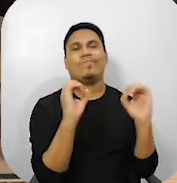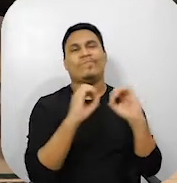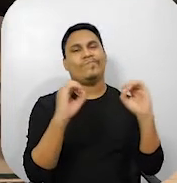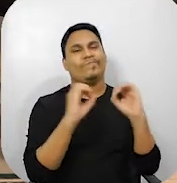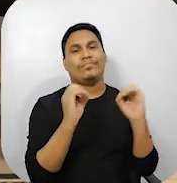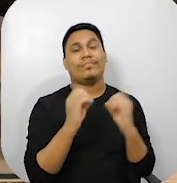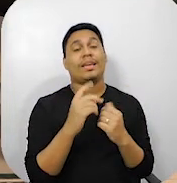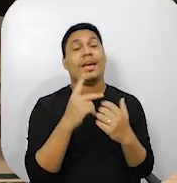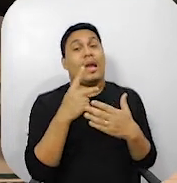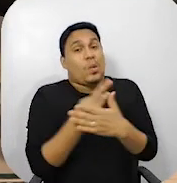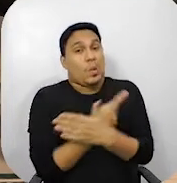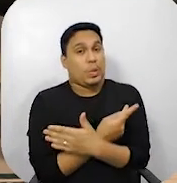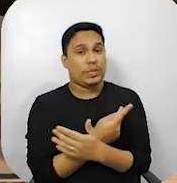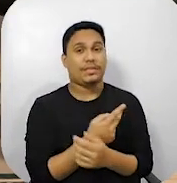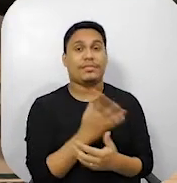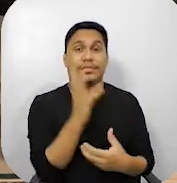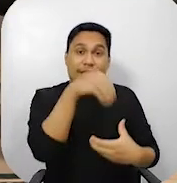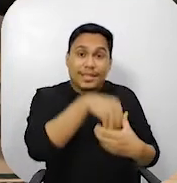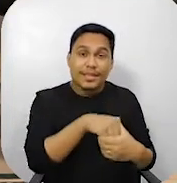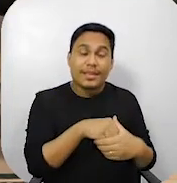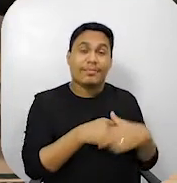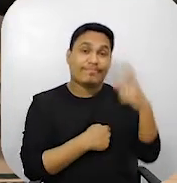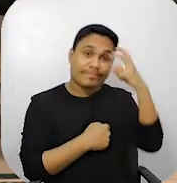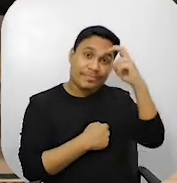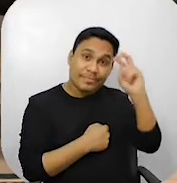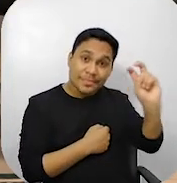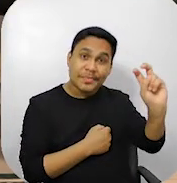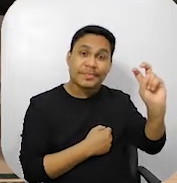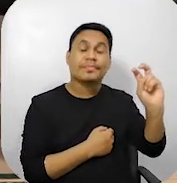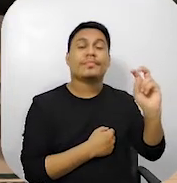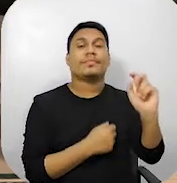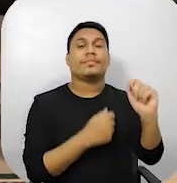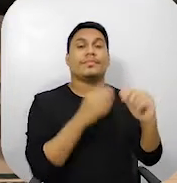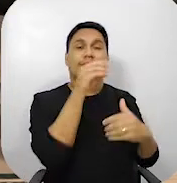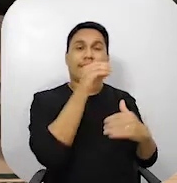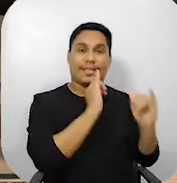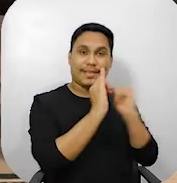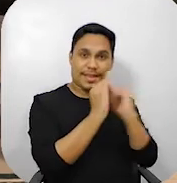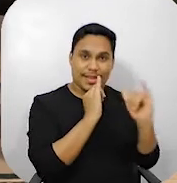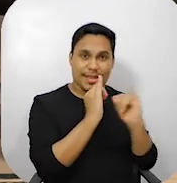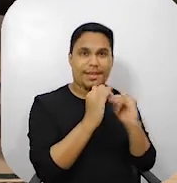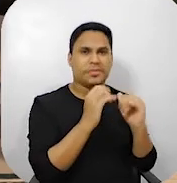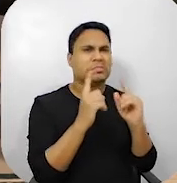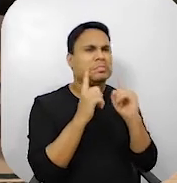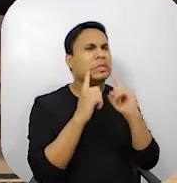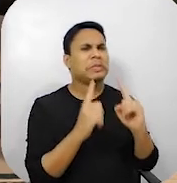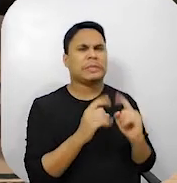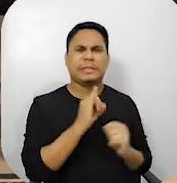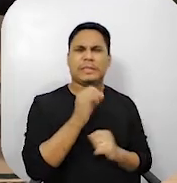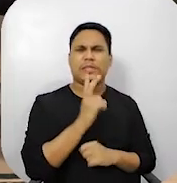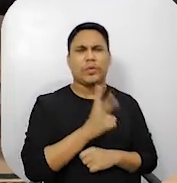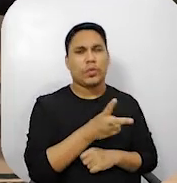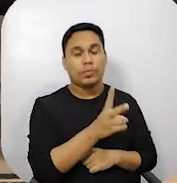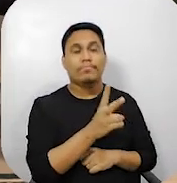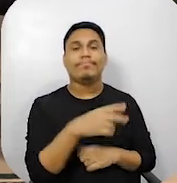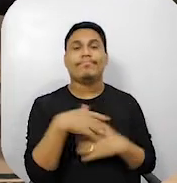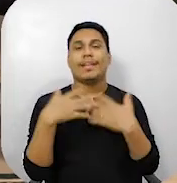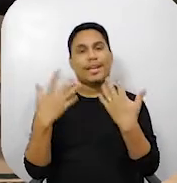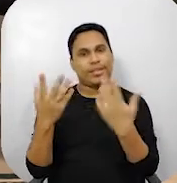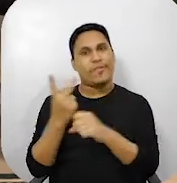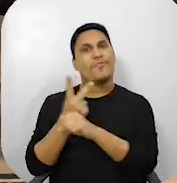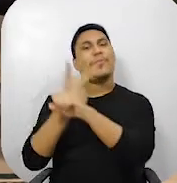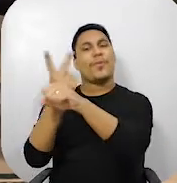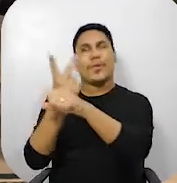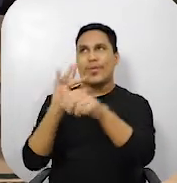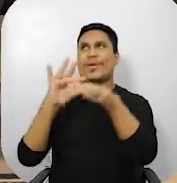não ele teve um tempo também na Cultura né até pela internet não sei se ainda tá então tem que procurar minhas